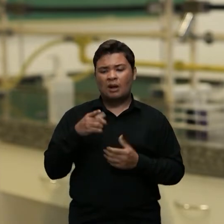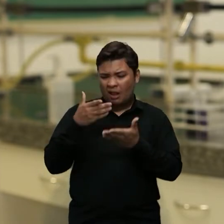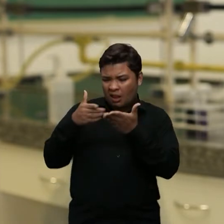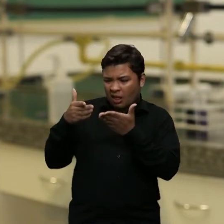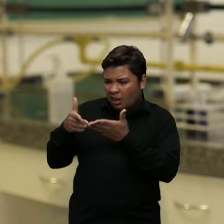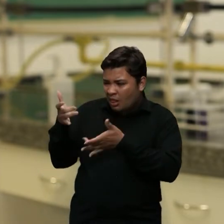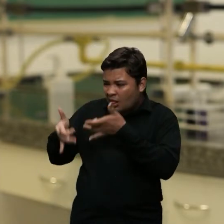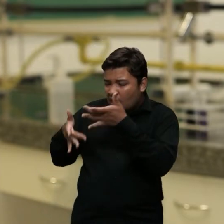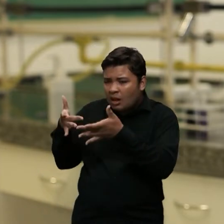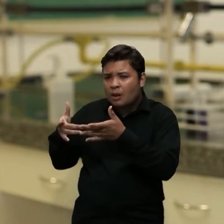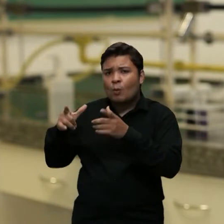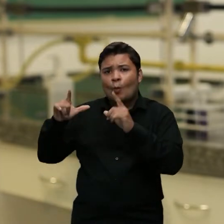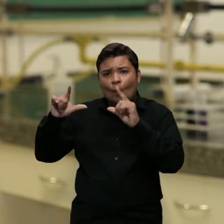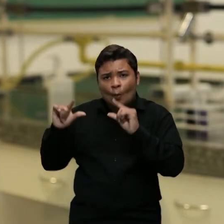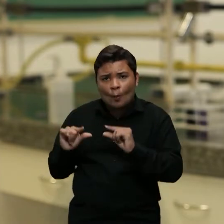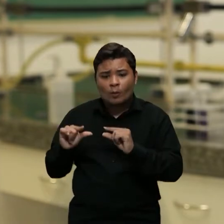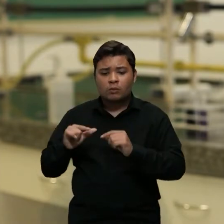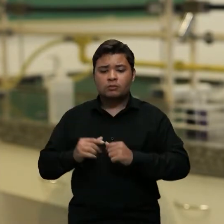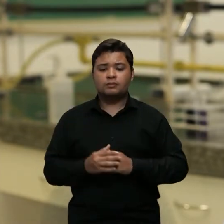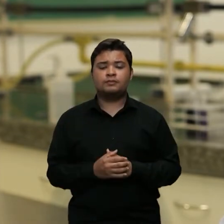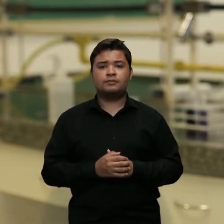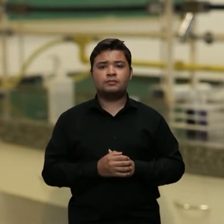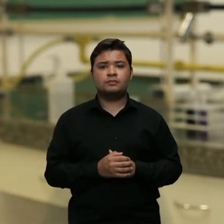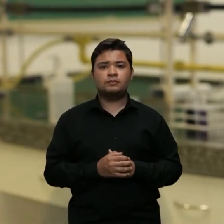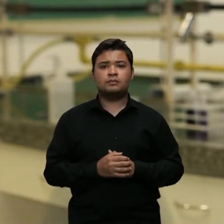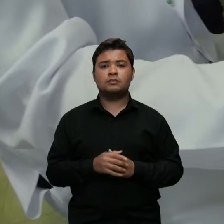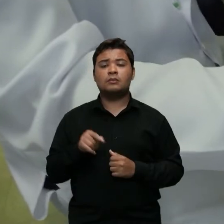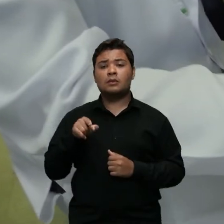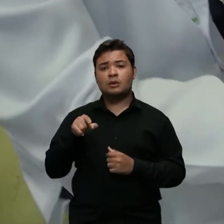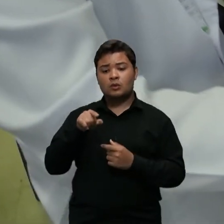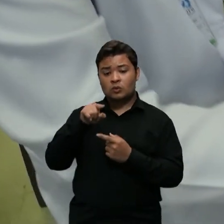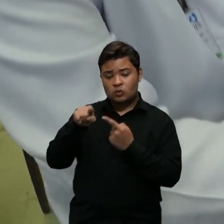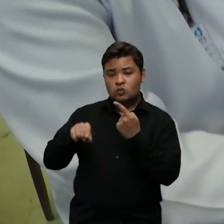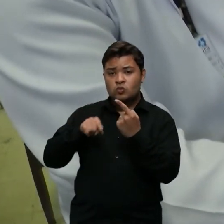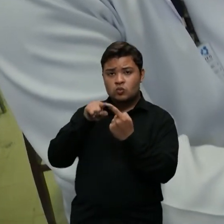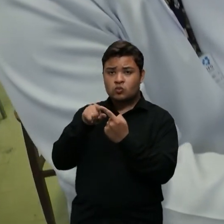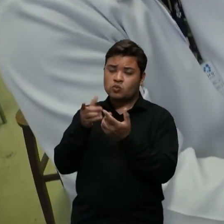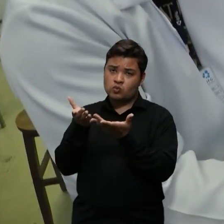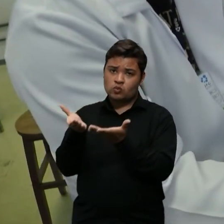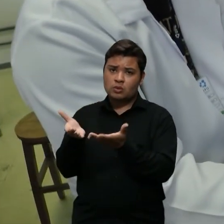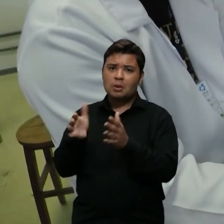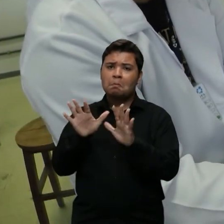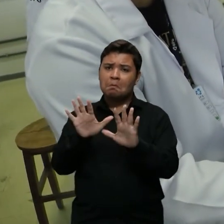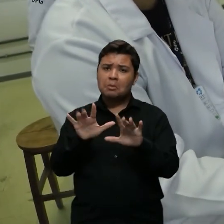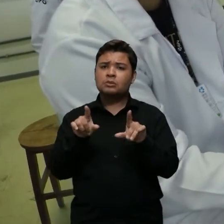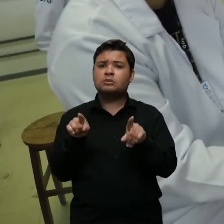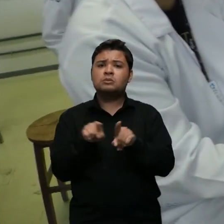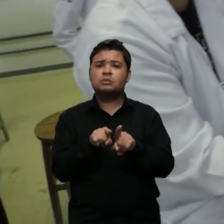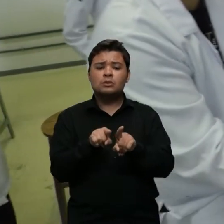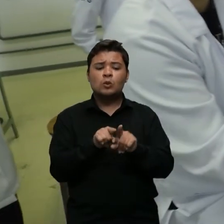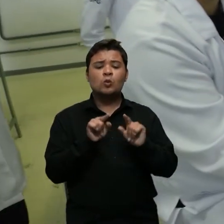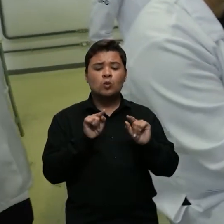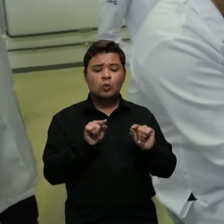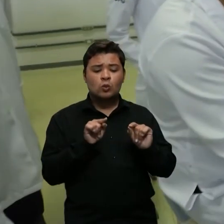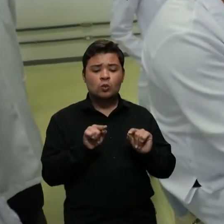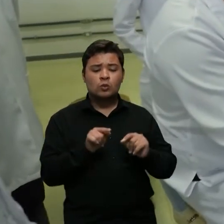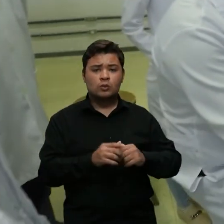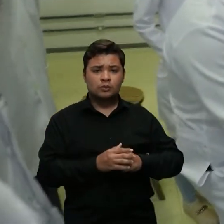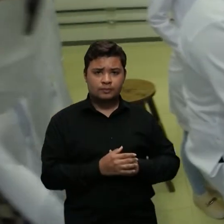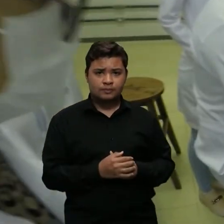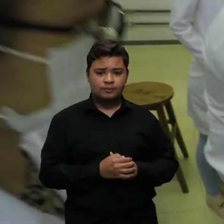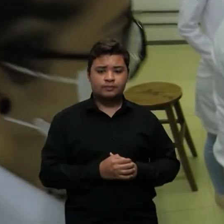resíduos. Aliando essa intenção, mas também não só